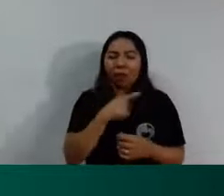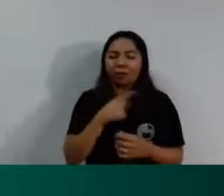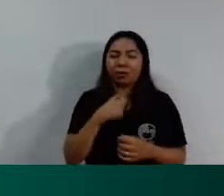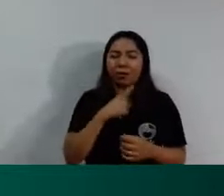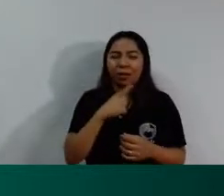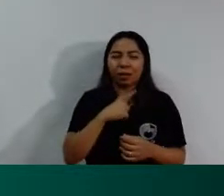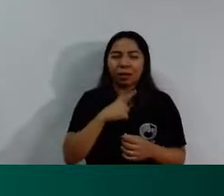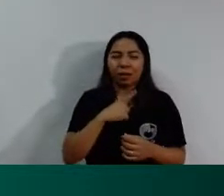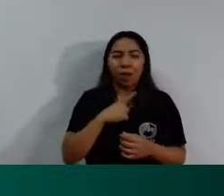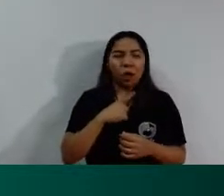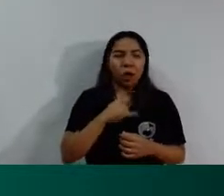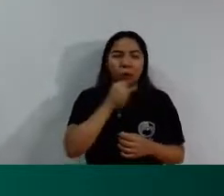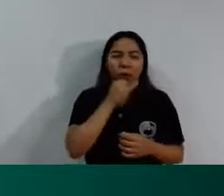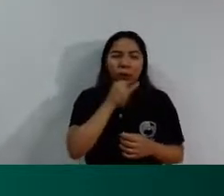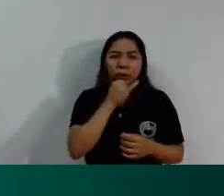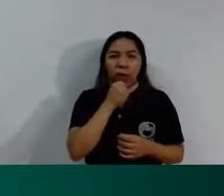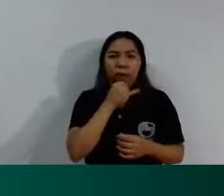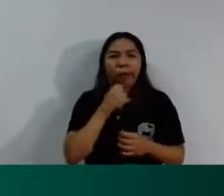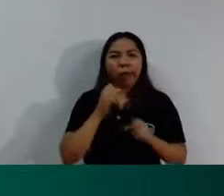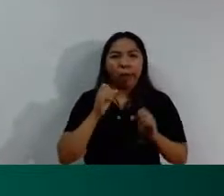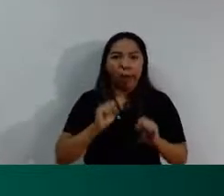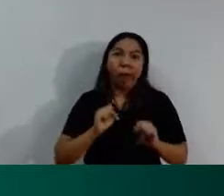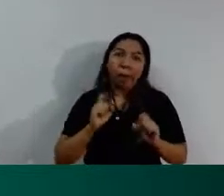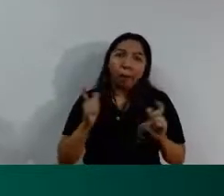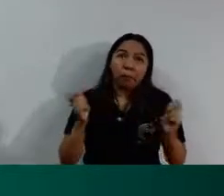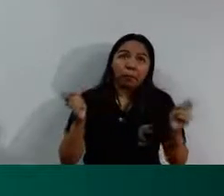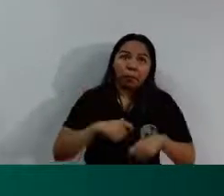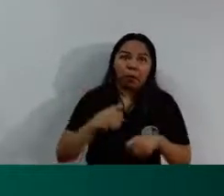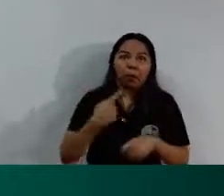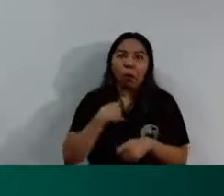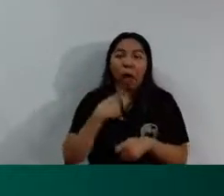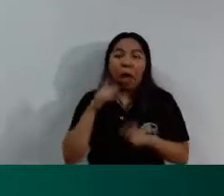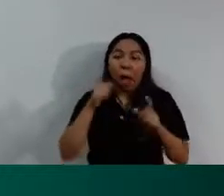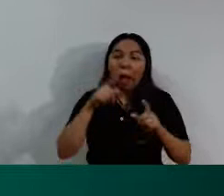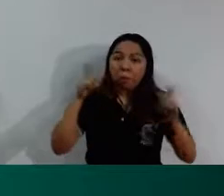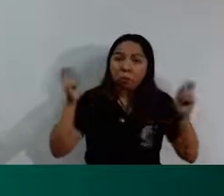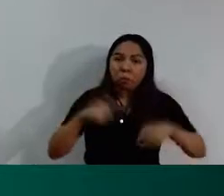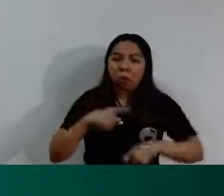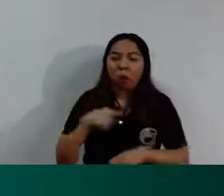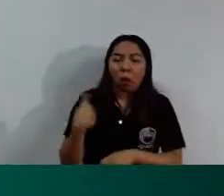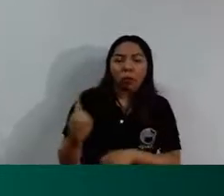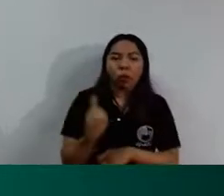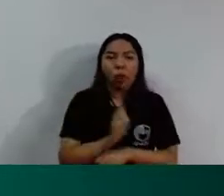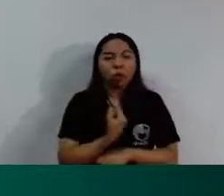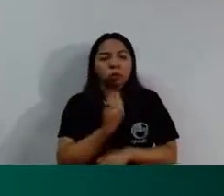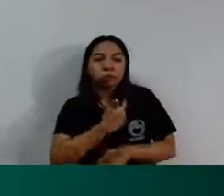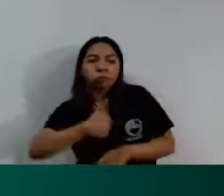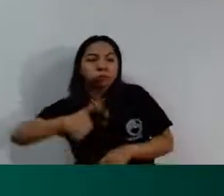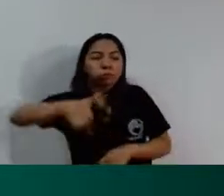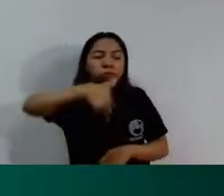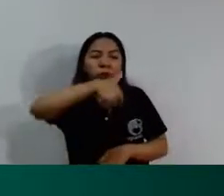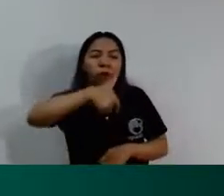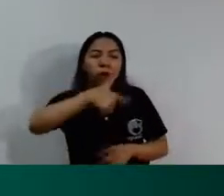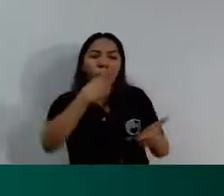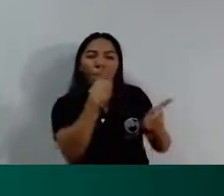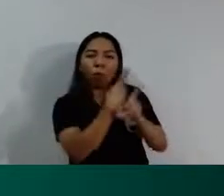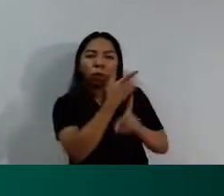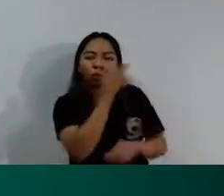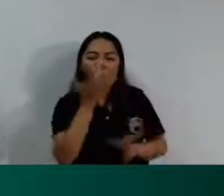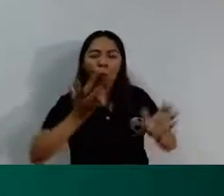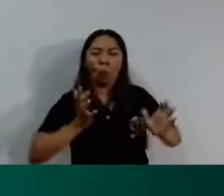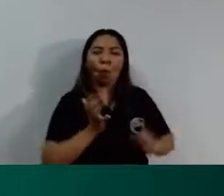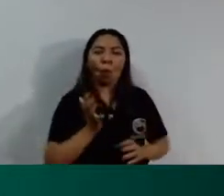corre-se da gente sair aqui encontrar um bilionário e parece que tem bilionário em tudo que é canto do mundo na Noruega só tem 10 e